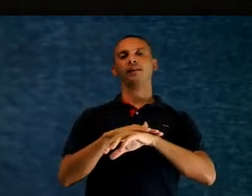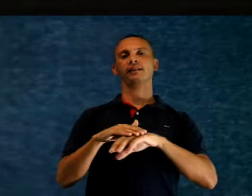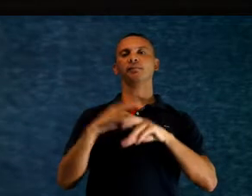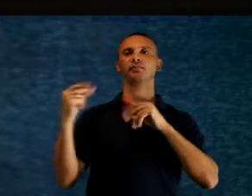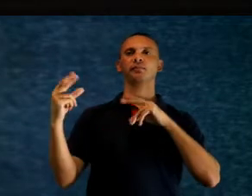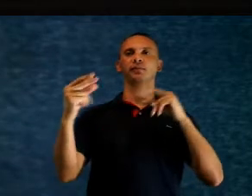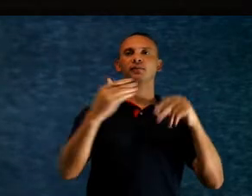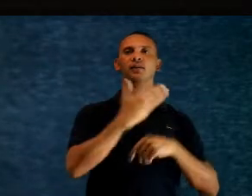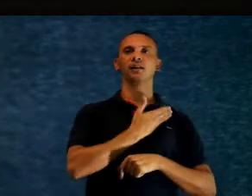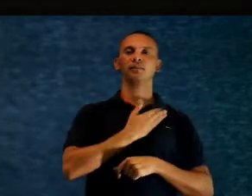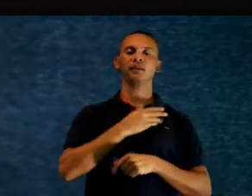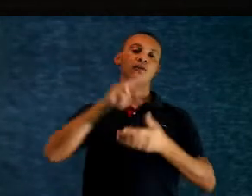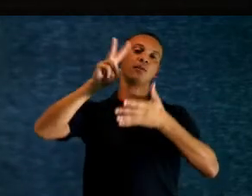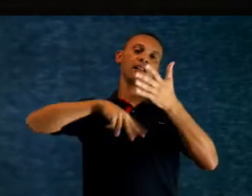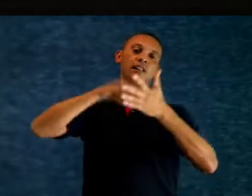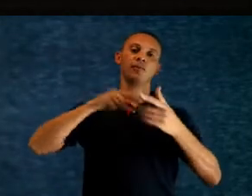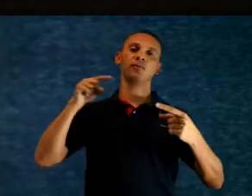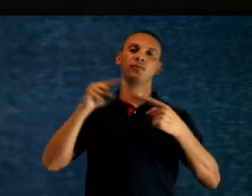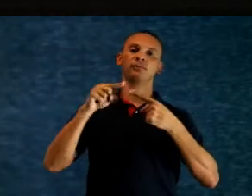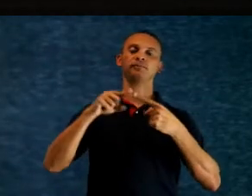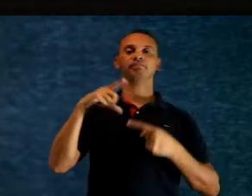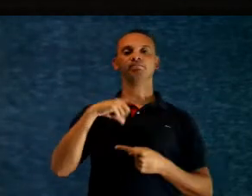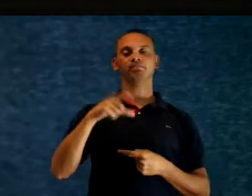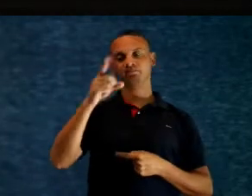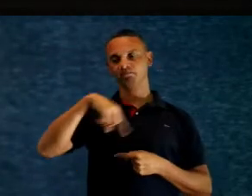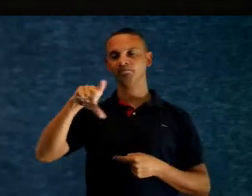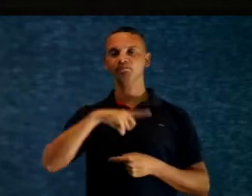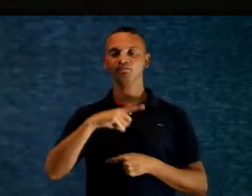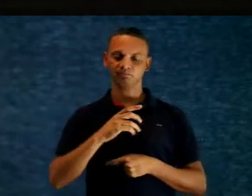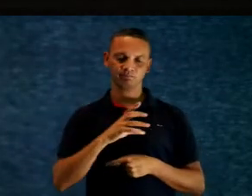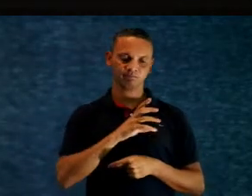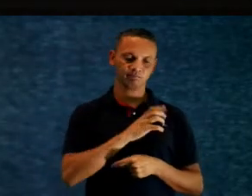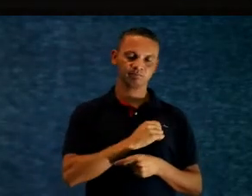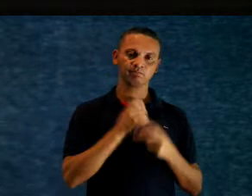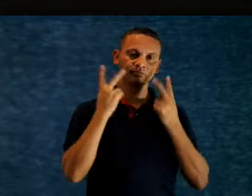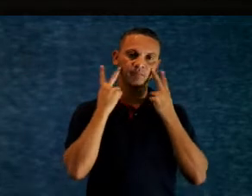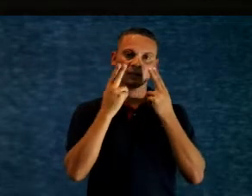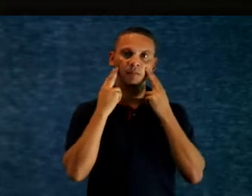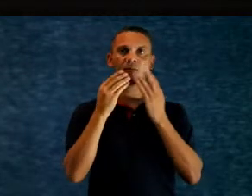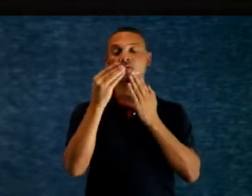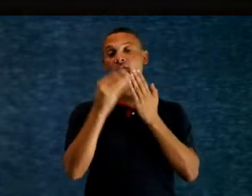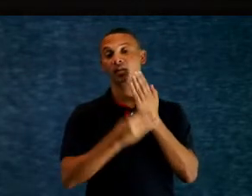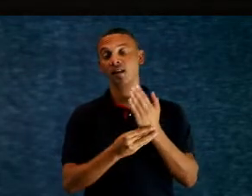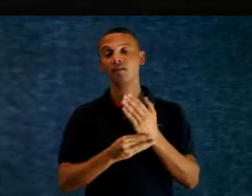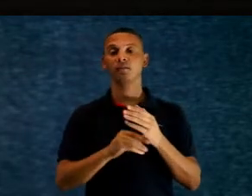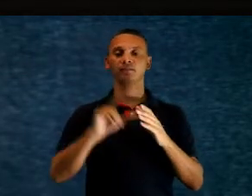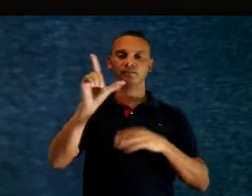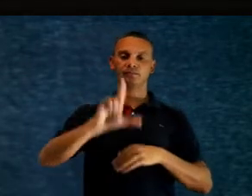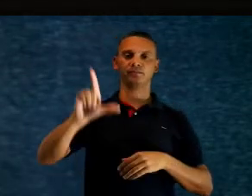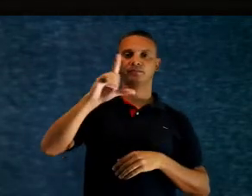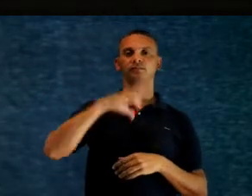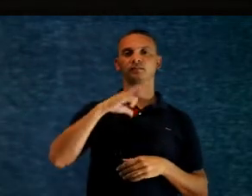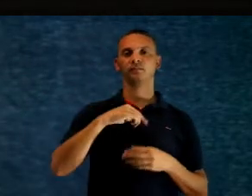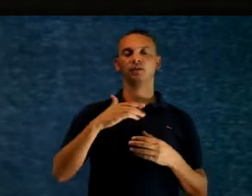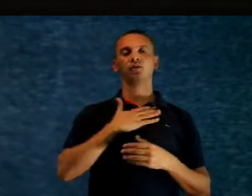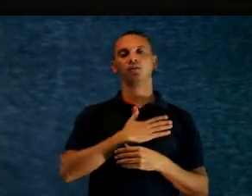de que prevaleça esta absoluta informalidade entre nós. Então, estejam à vontade para algum comentário,